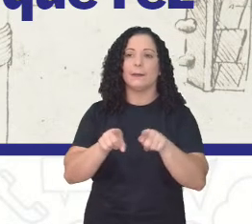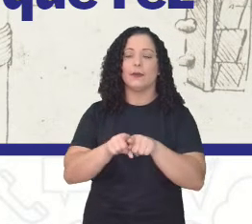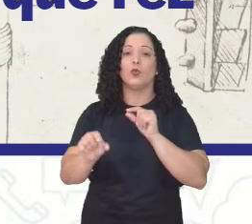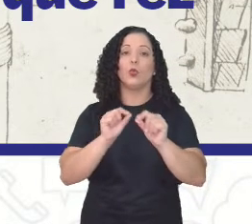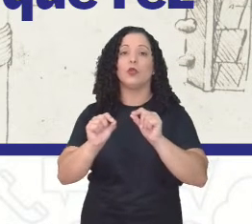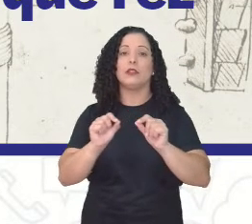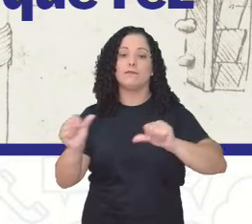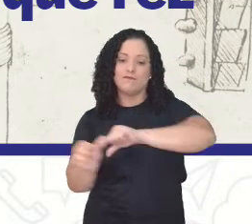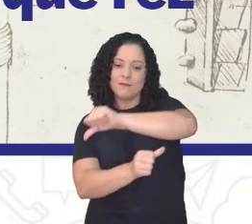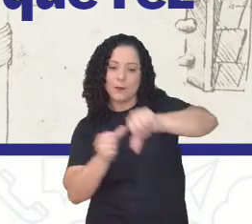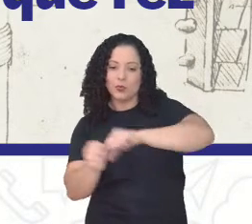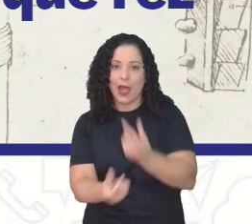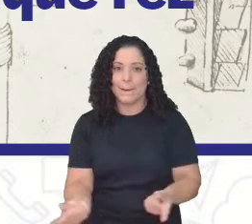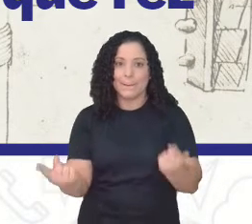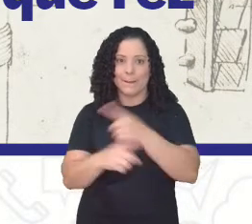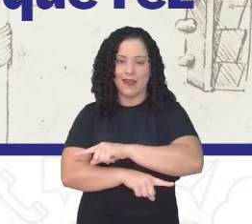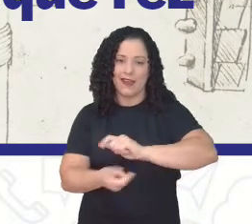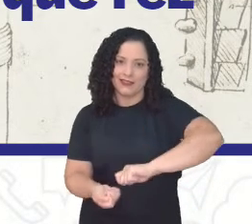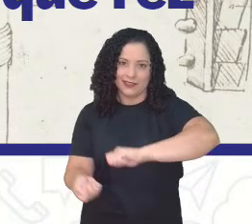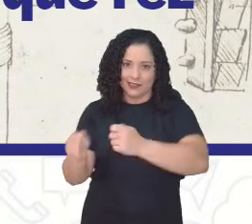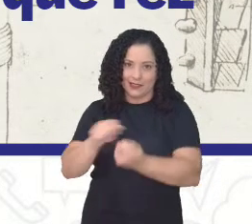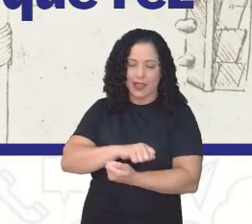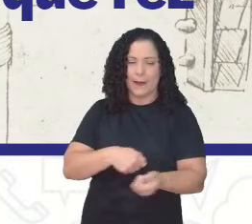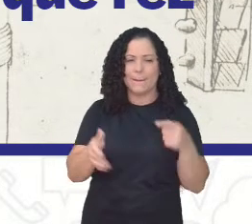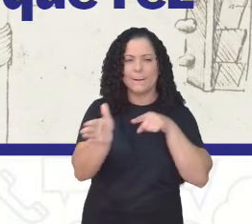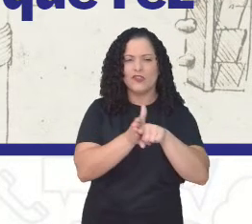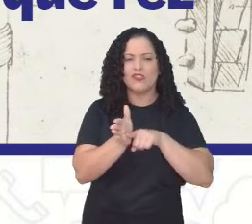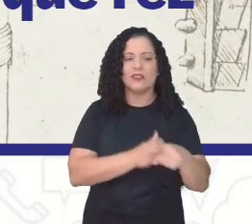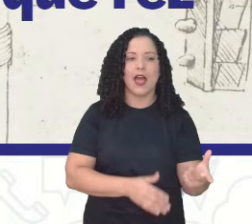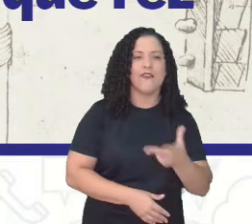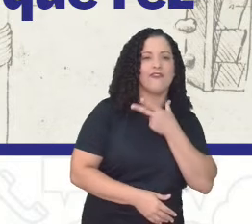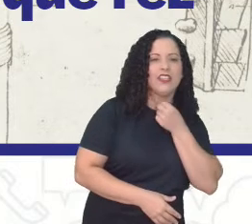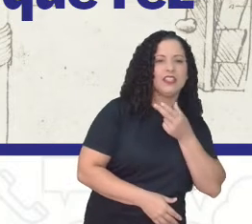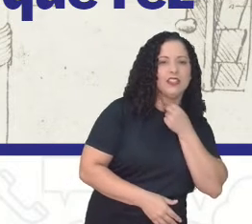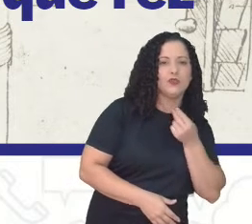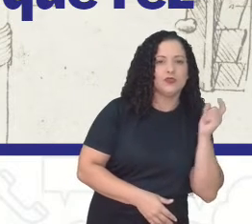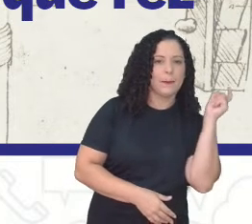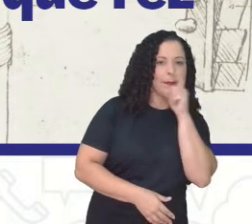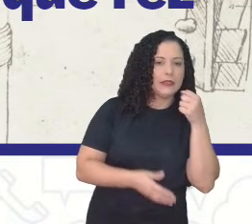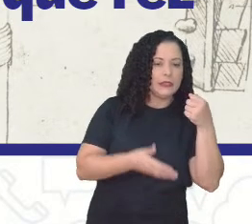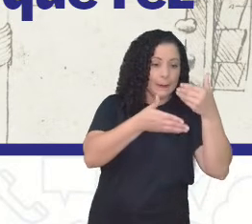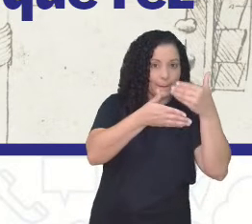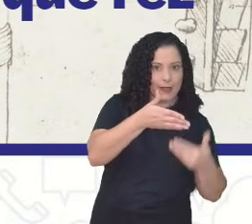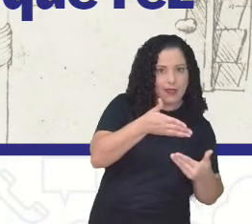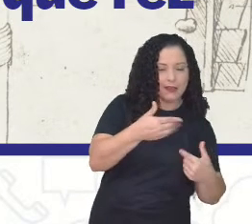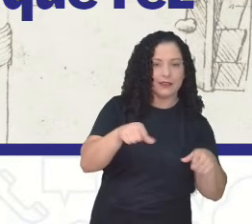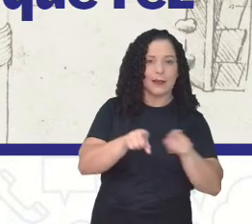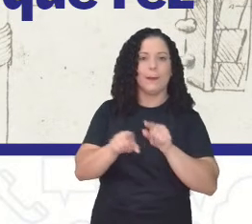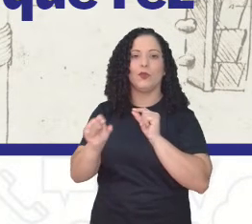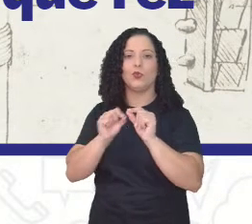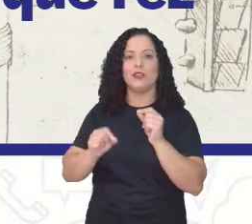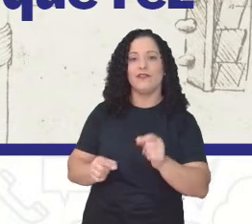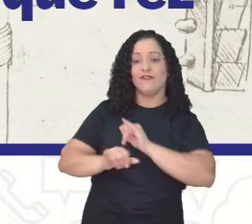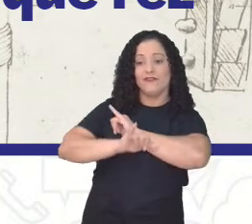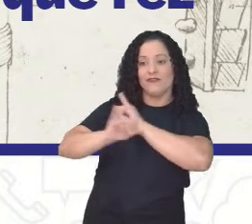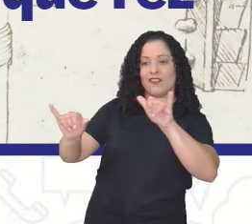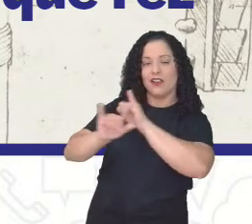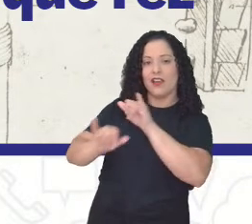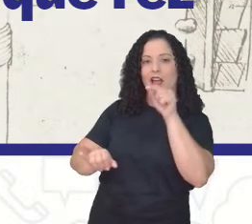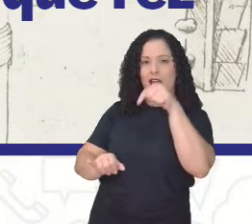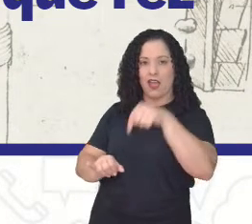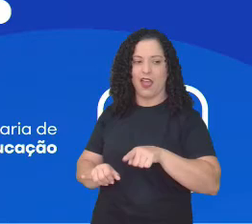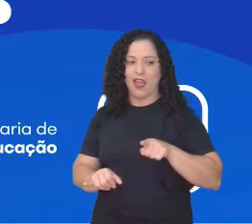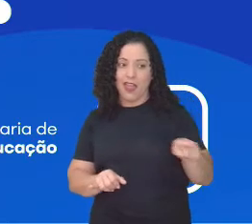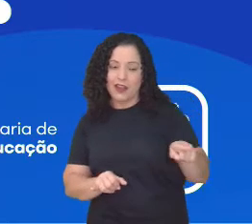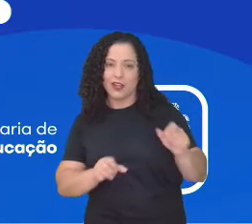a correção dela. Aí, ó, pesquisar uma fake news e uma notícia que vai dizer que aquilo ali é